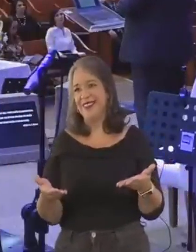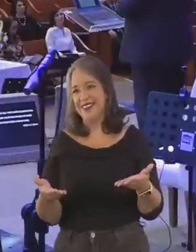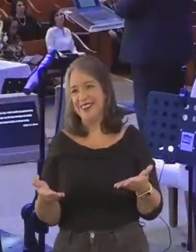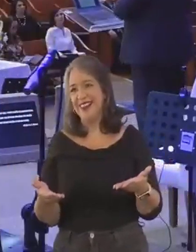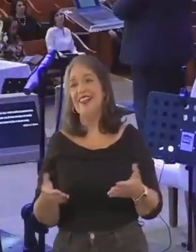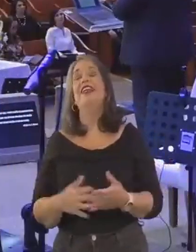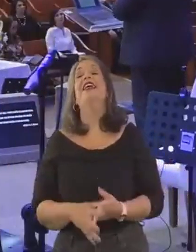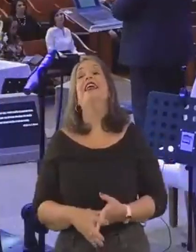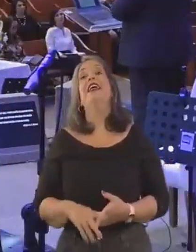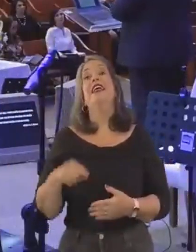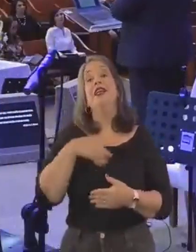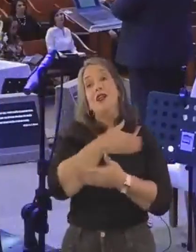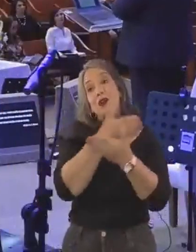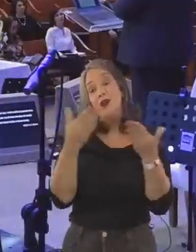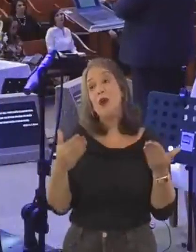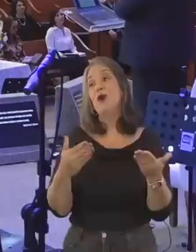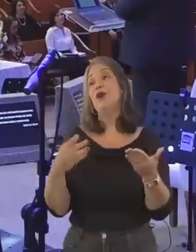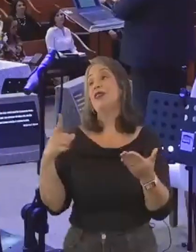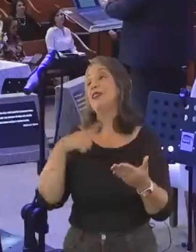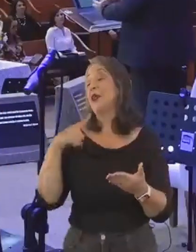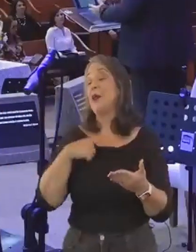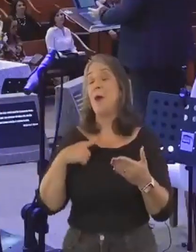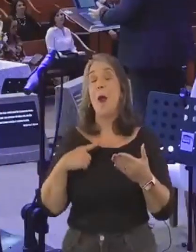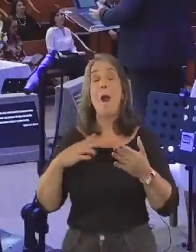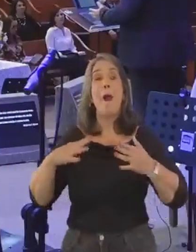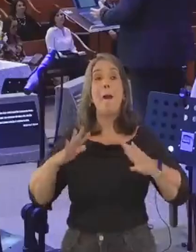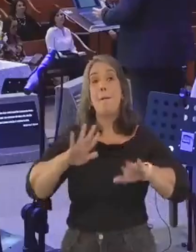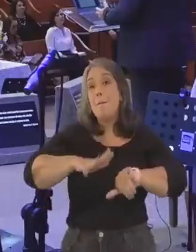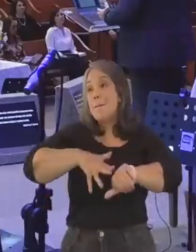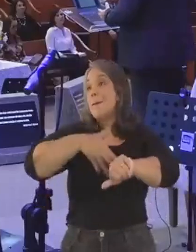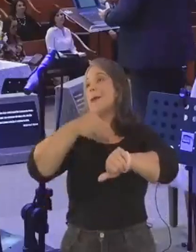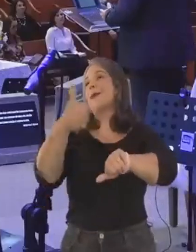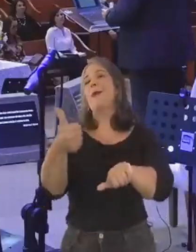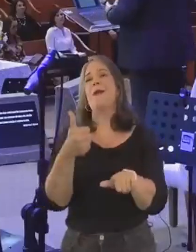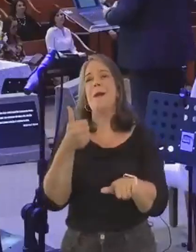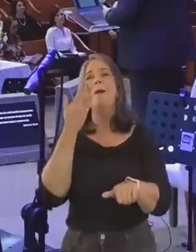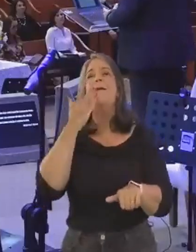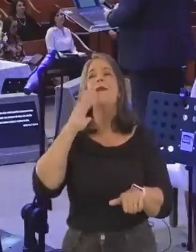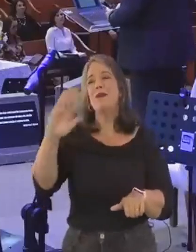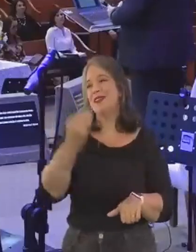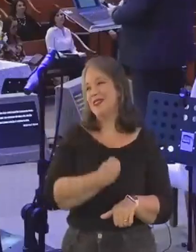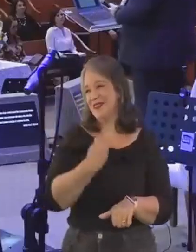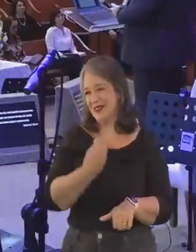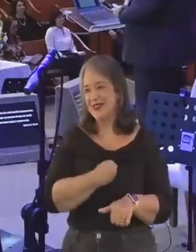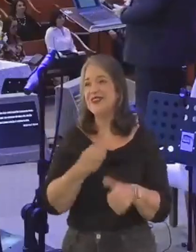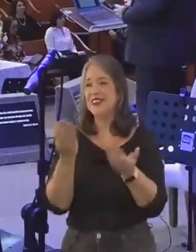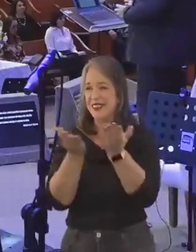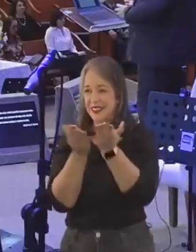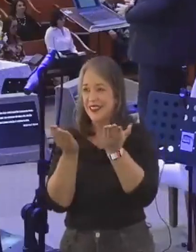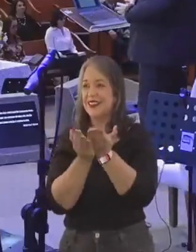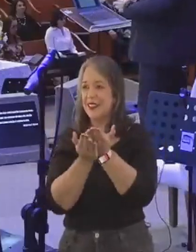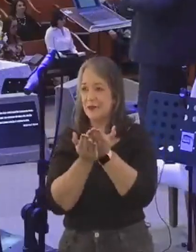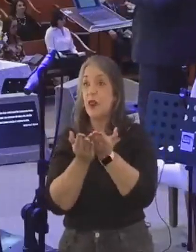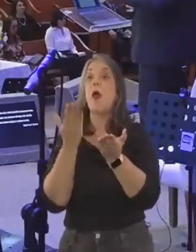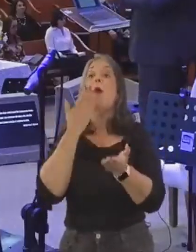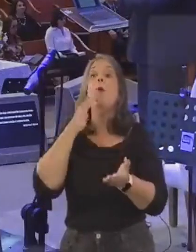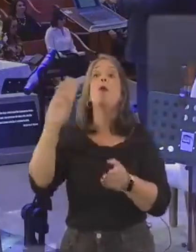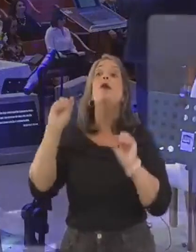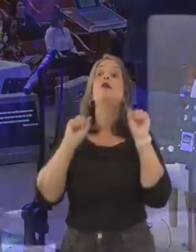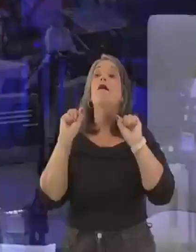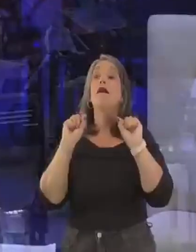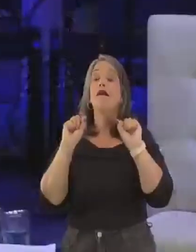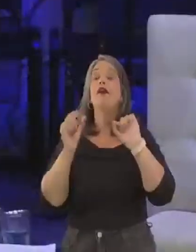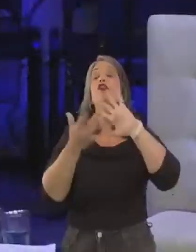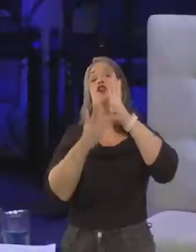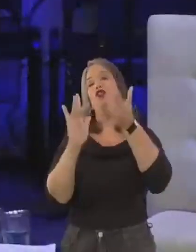Cristo voltará. Nós aprendemos com esse texto algumas lições muito importantes. Em primeiro lugar,